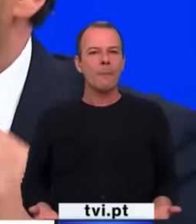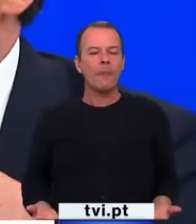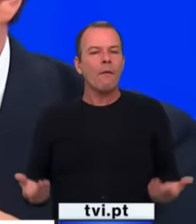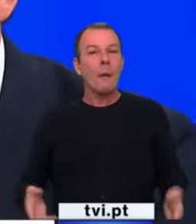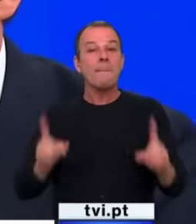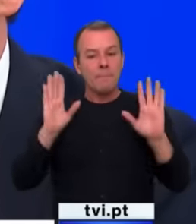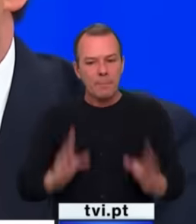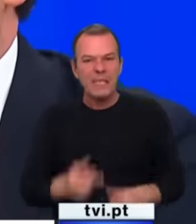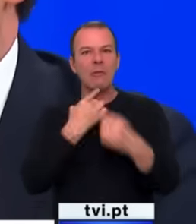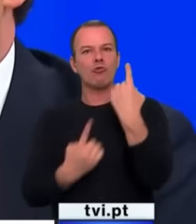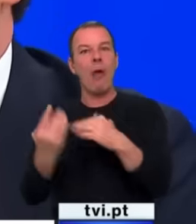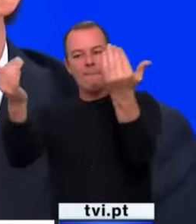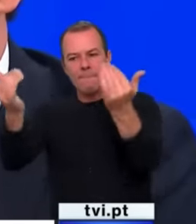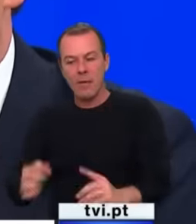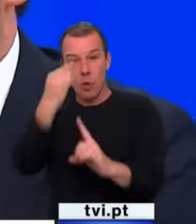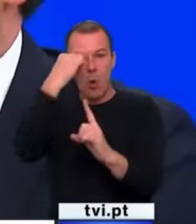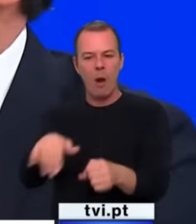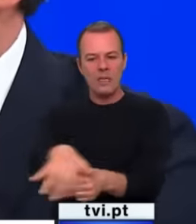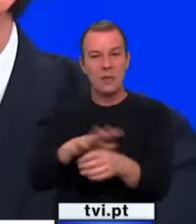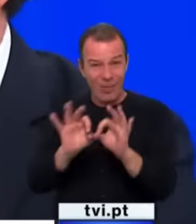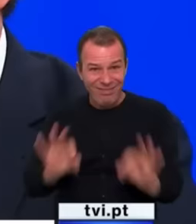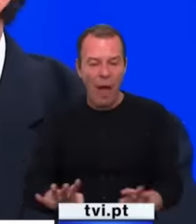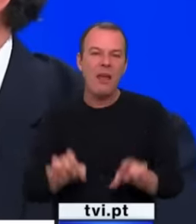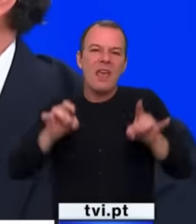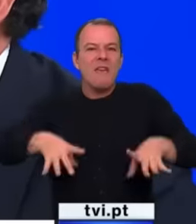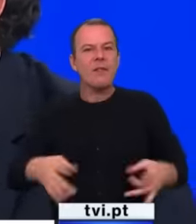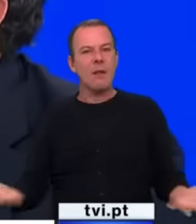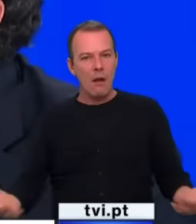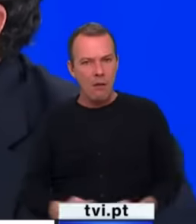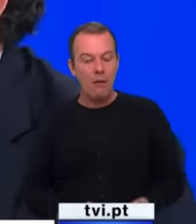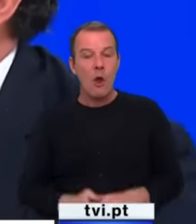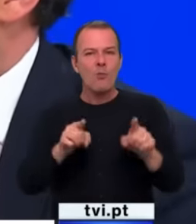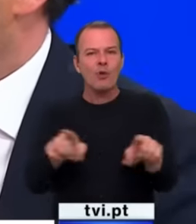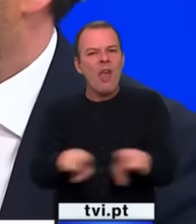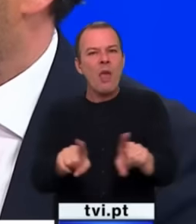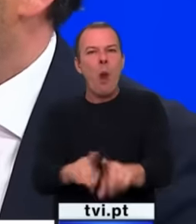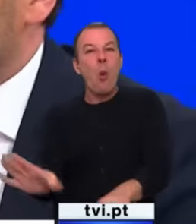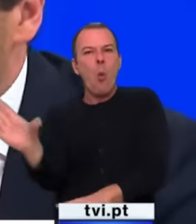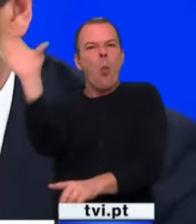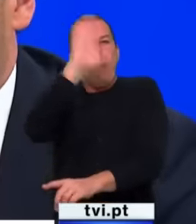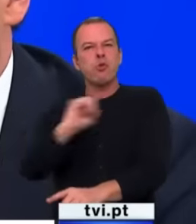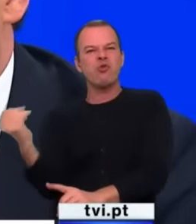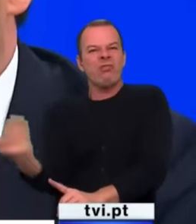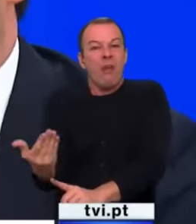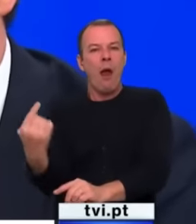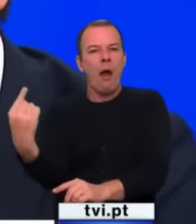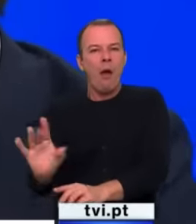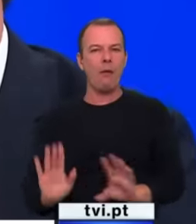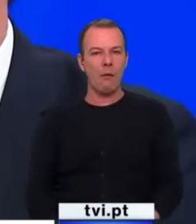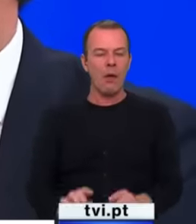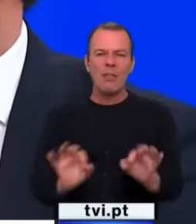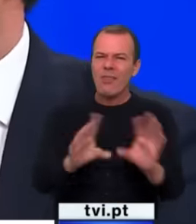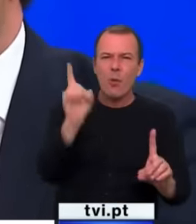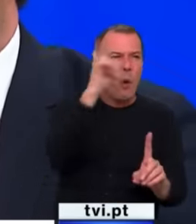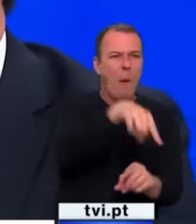Temos que diminuir o número de recursos para não termos casos como estes. E diminuir os direitos dos cidadãos. Porque aqui há um abuso de direito. Porque o José Sócrates, como outros, abusam do